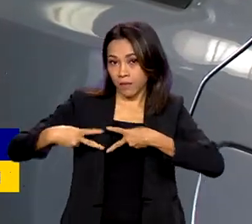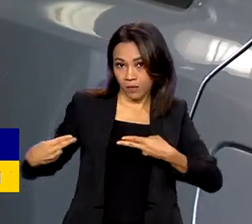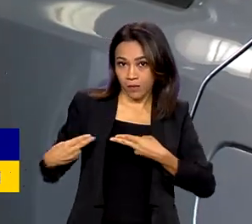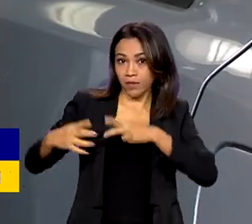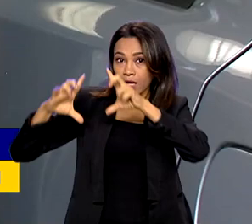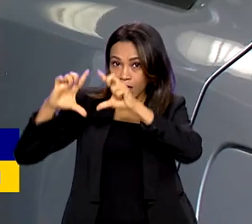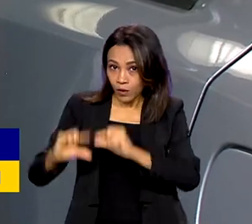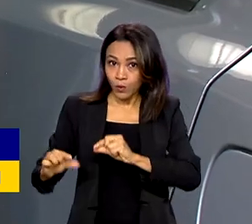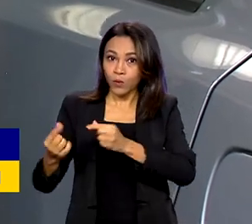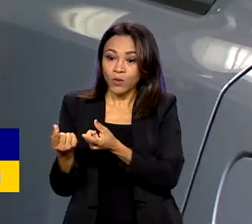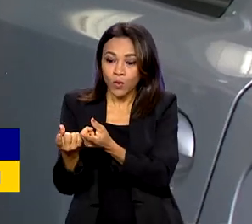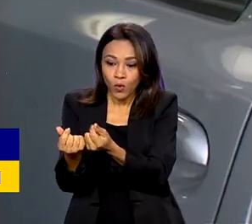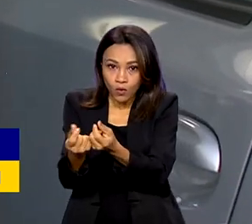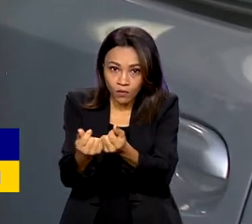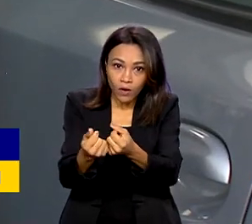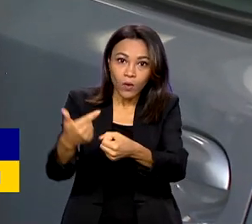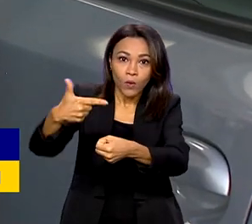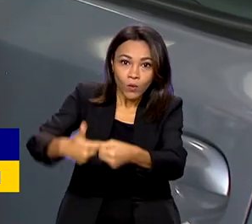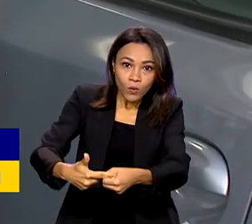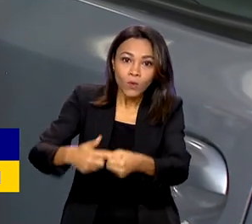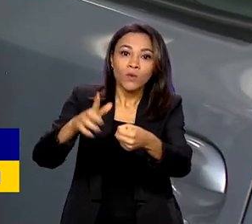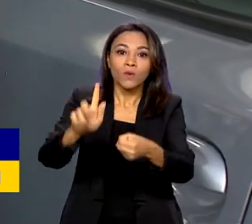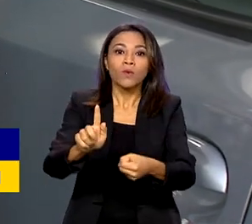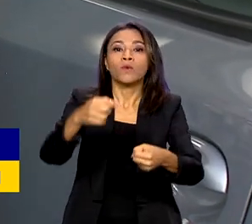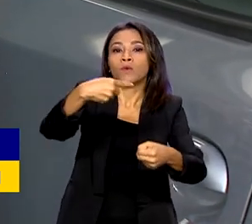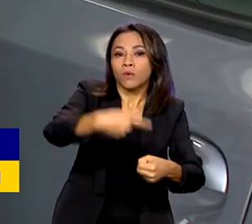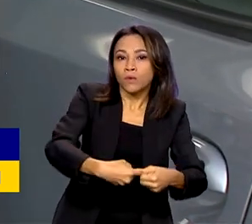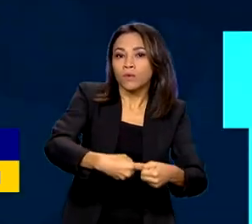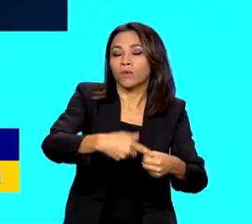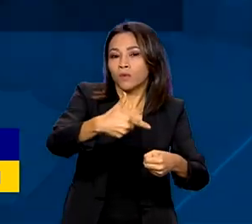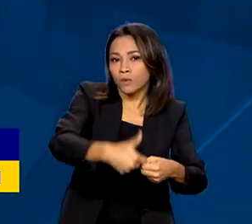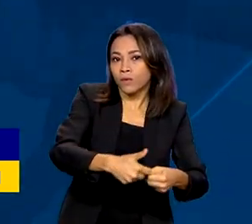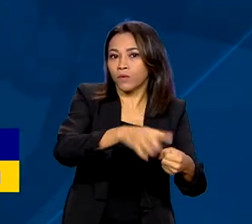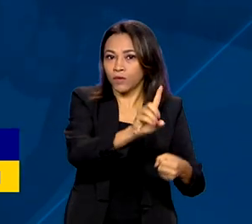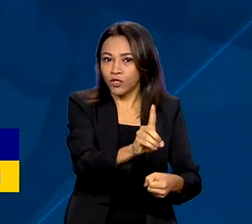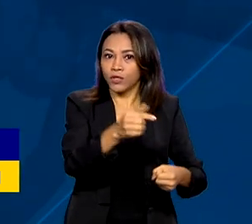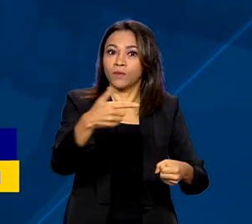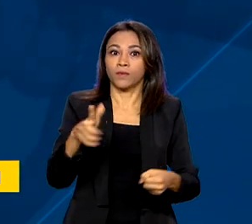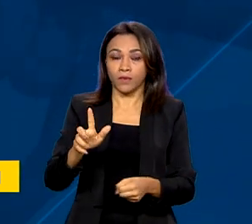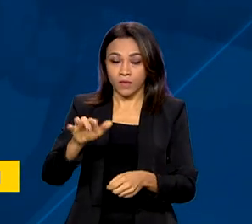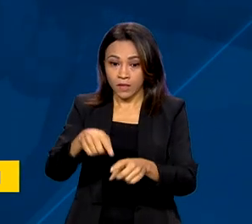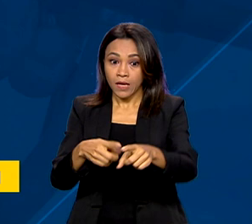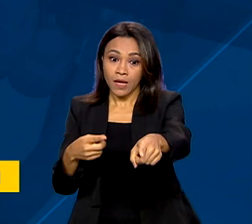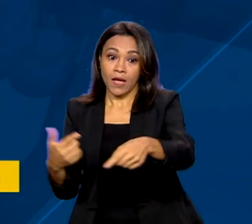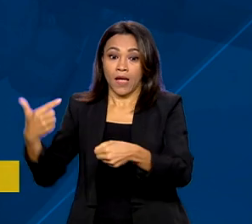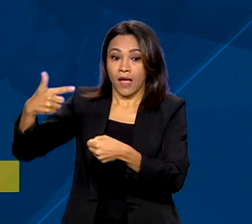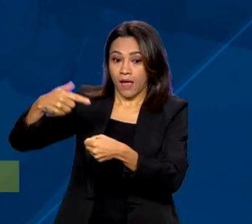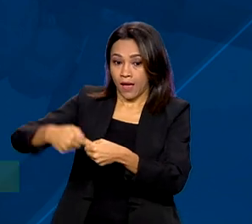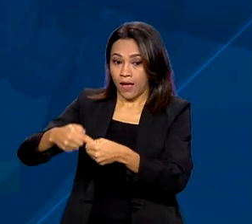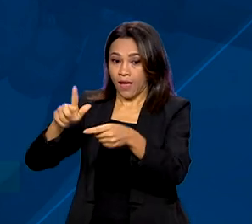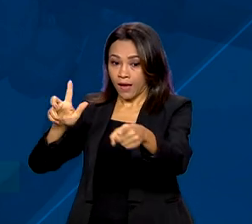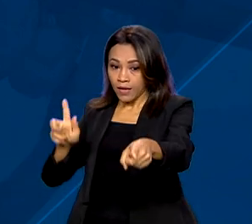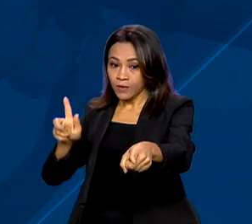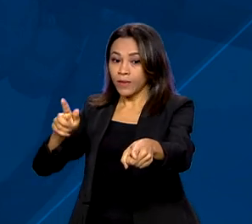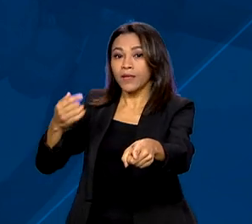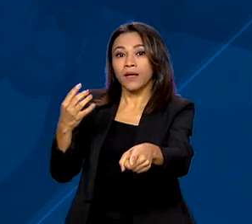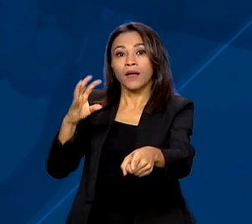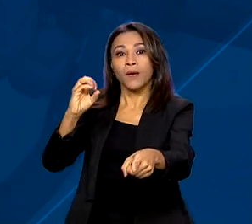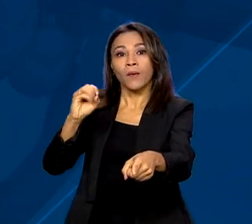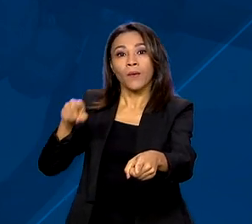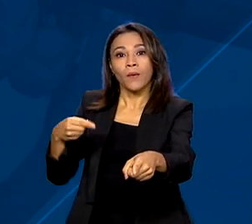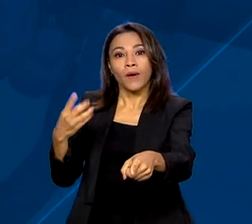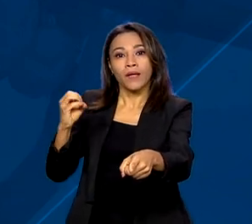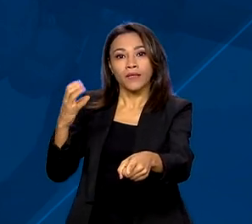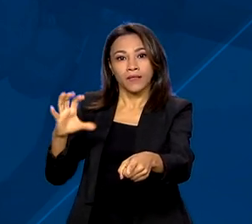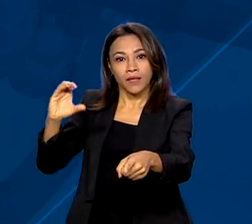dos produtos que são repassados às distribuidoras. A gasolina fica 40 centavos mais barata.